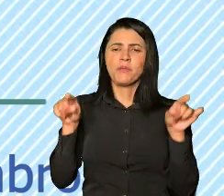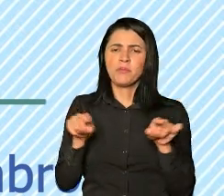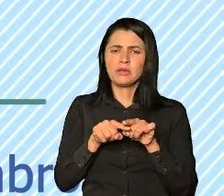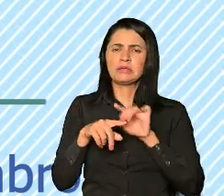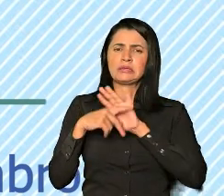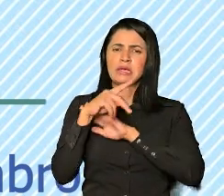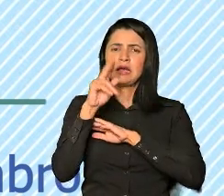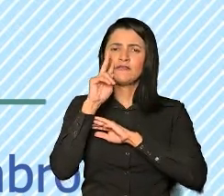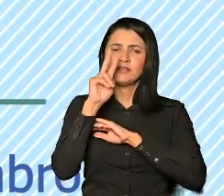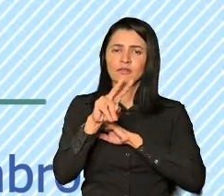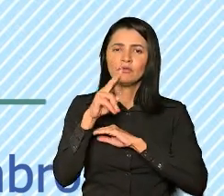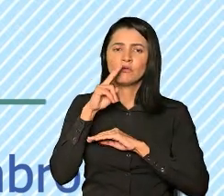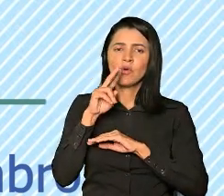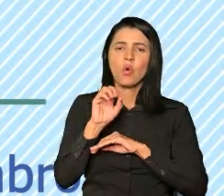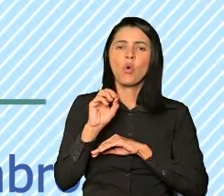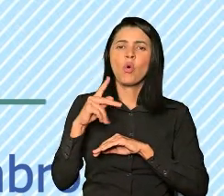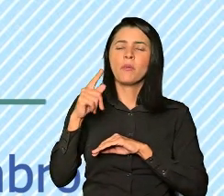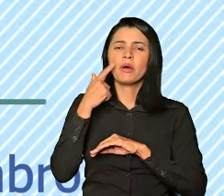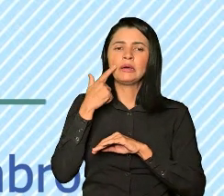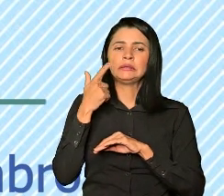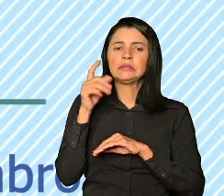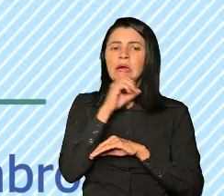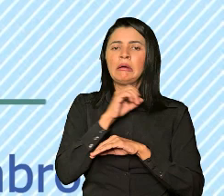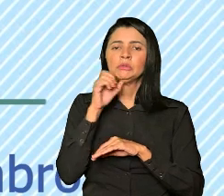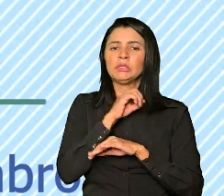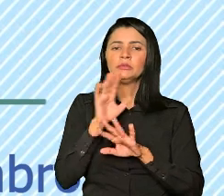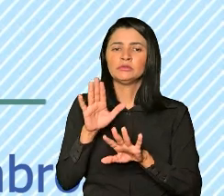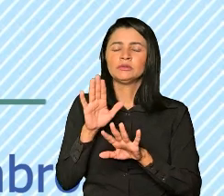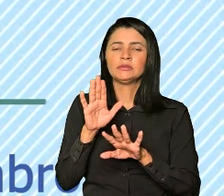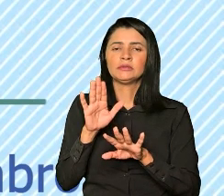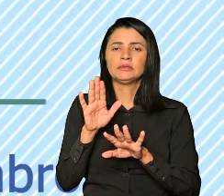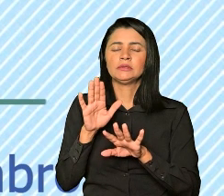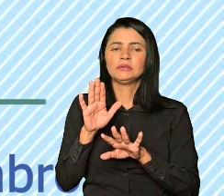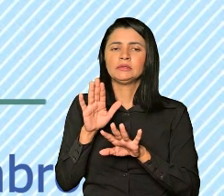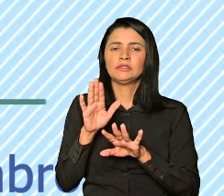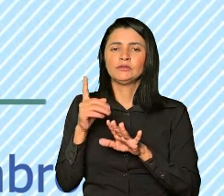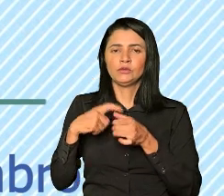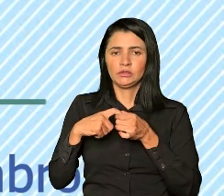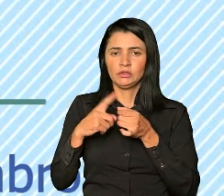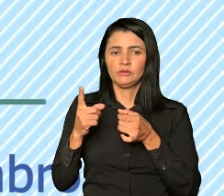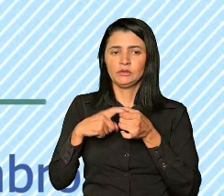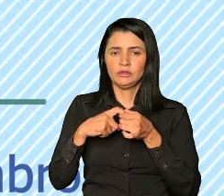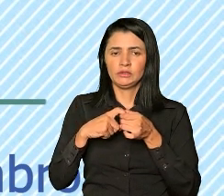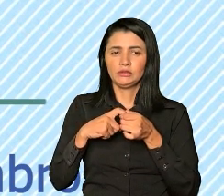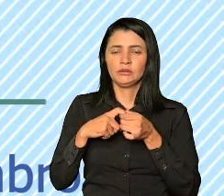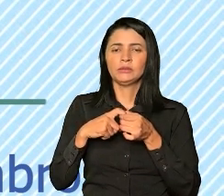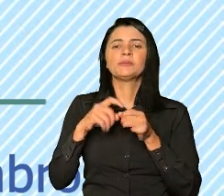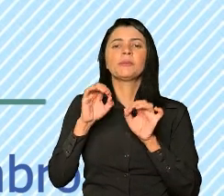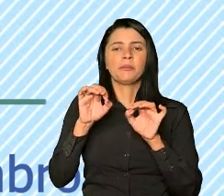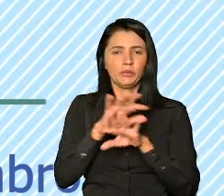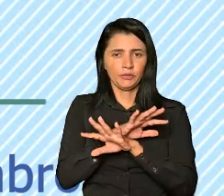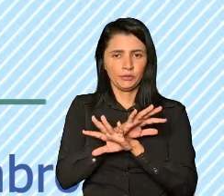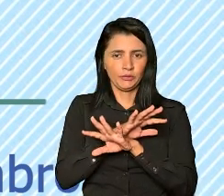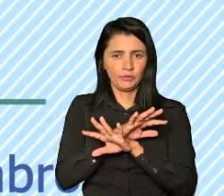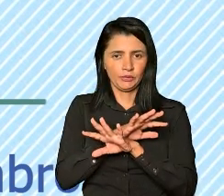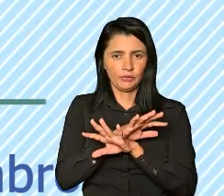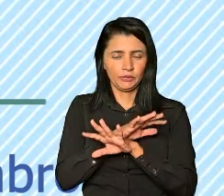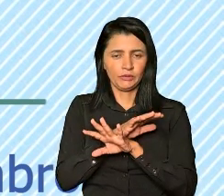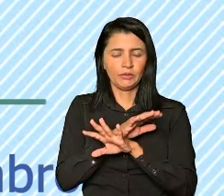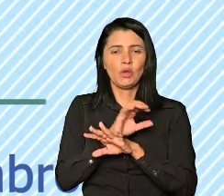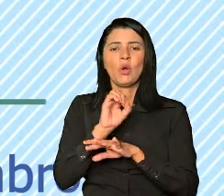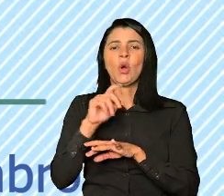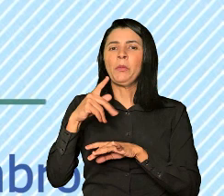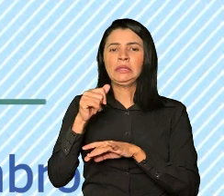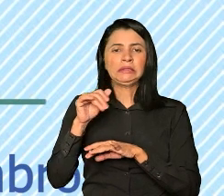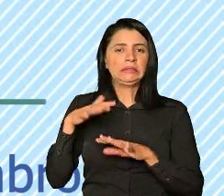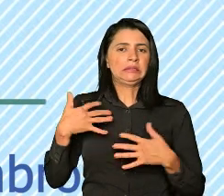visível. Opa, está passando aí muito rápido. Voltando. Pronto. Opa.